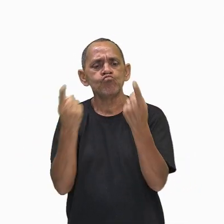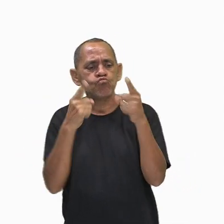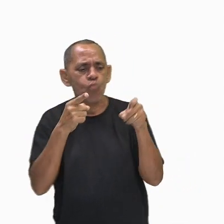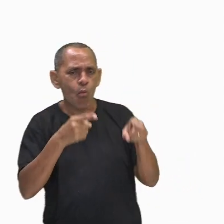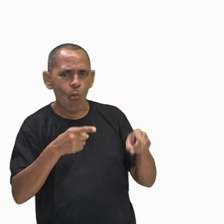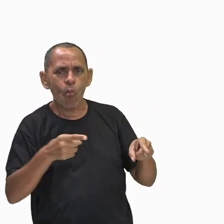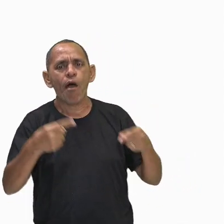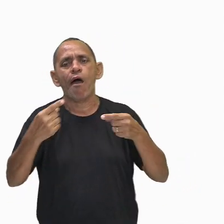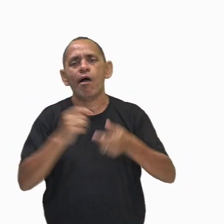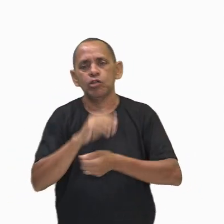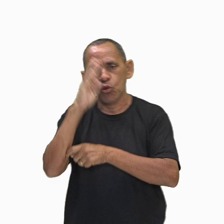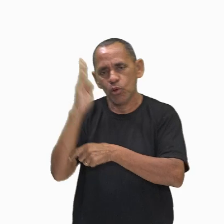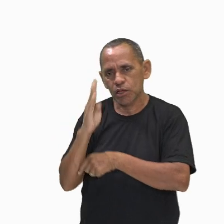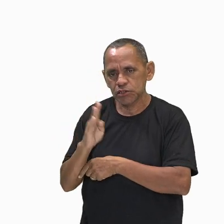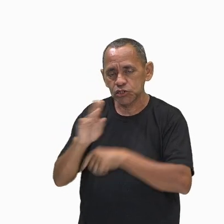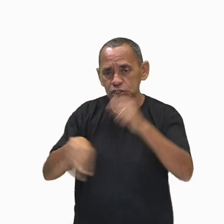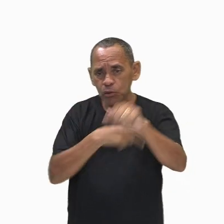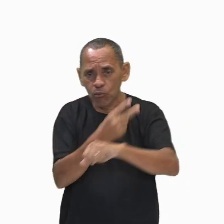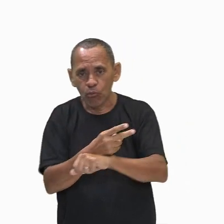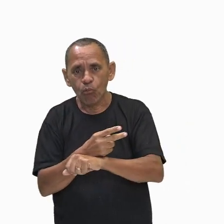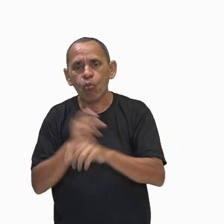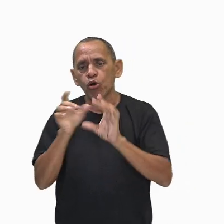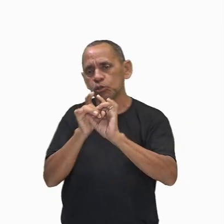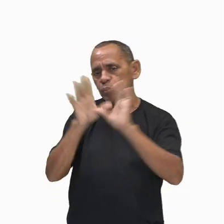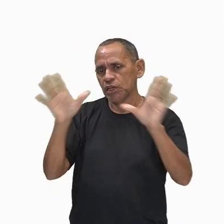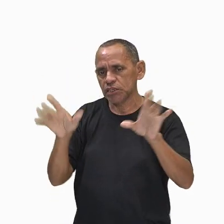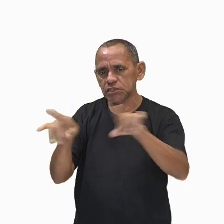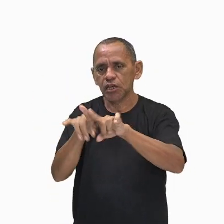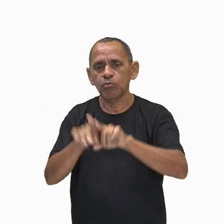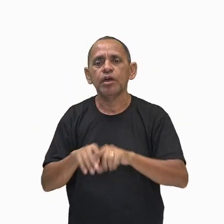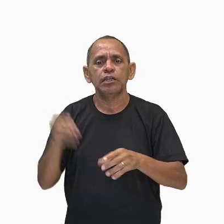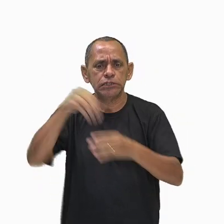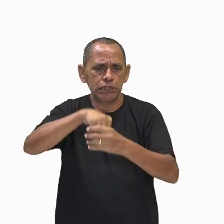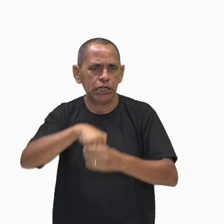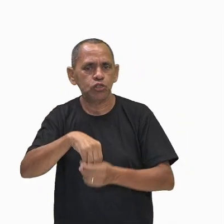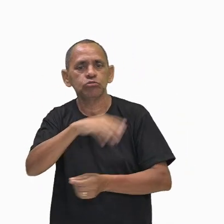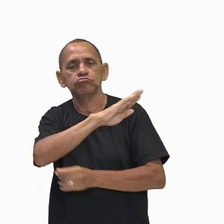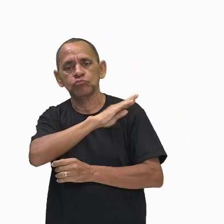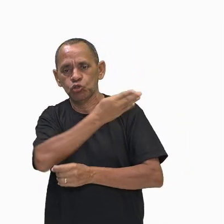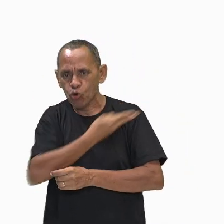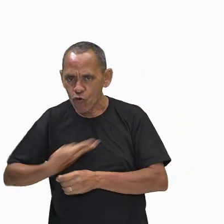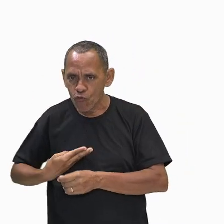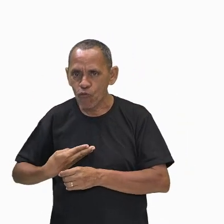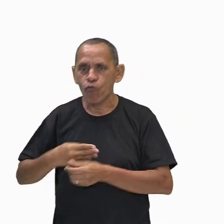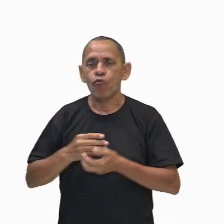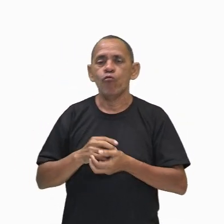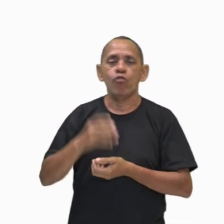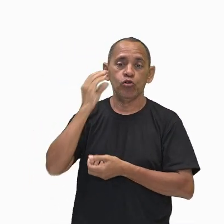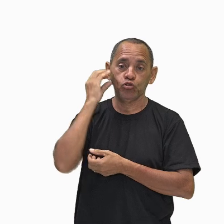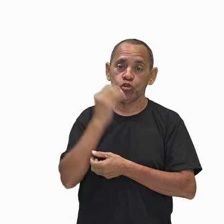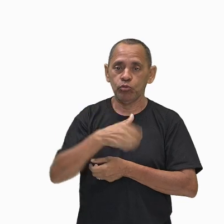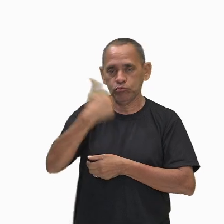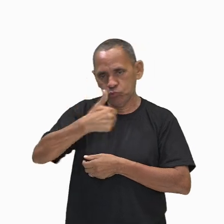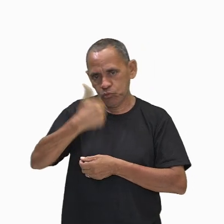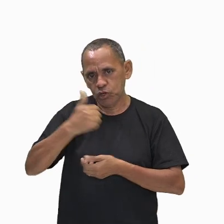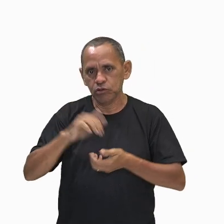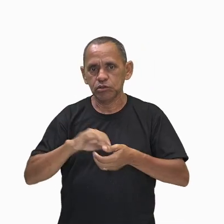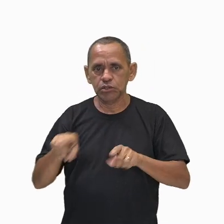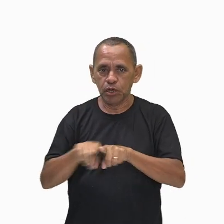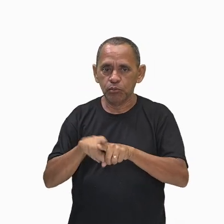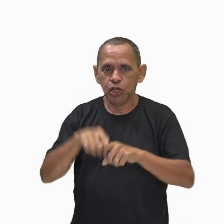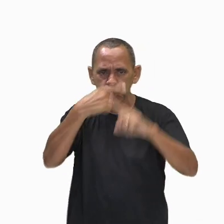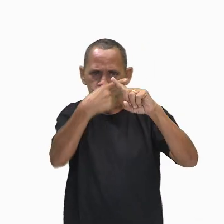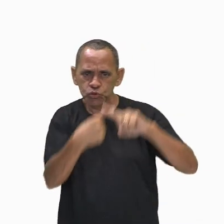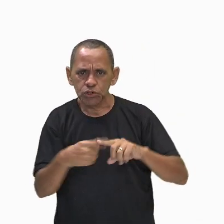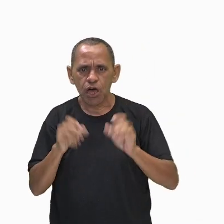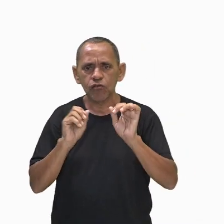após, então, a sua independência, já dentro, então, do governo do Pedro I. Brasil e a Província Unida do Rio da Prata disputavam, então,